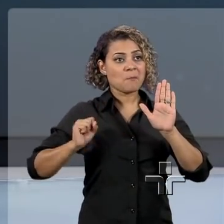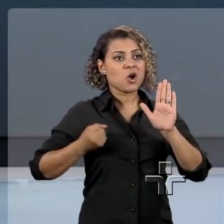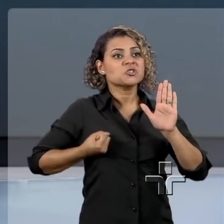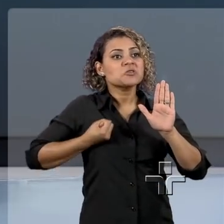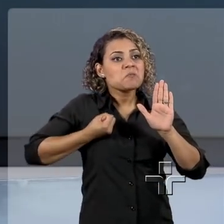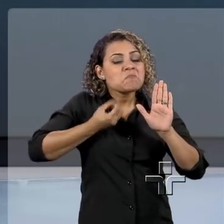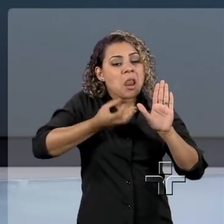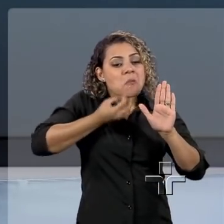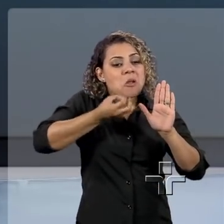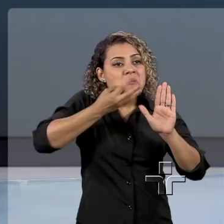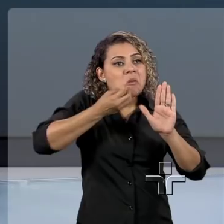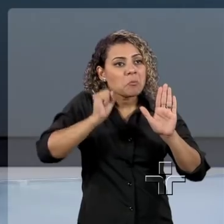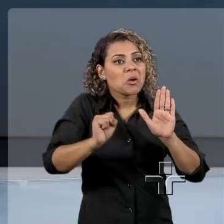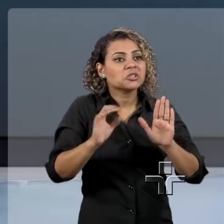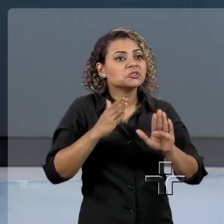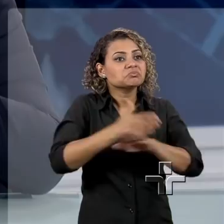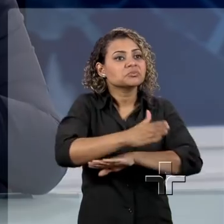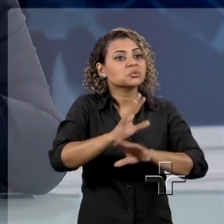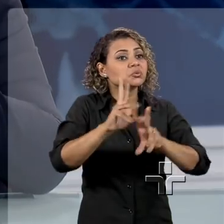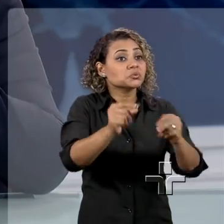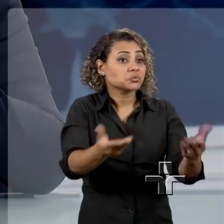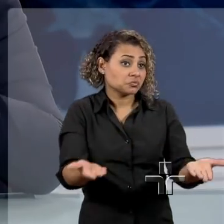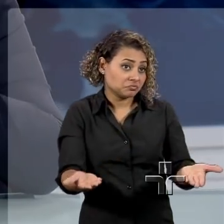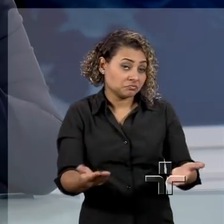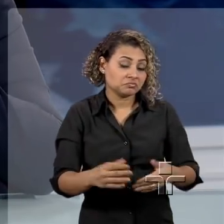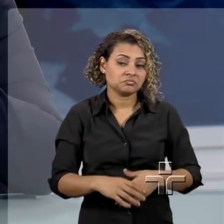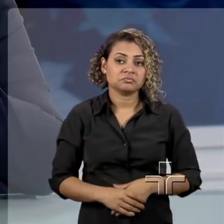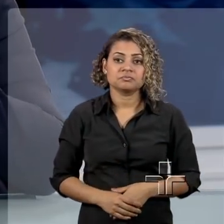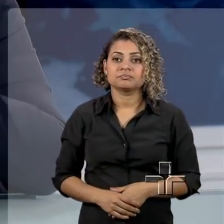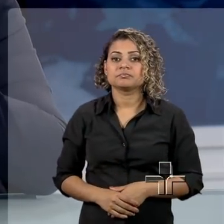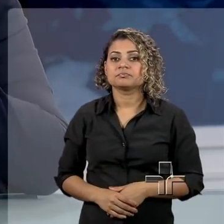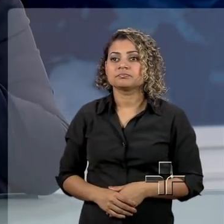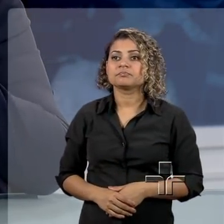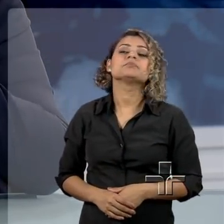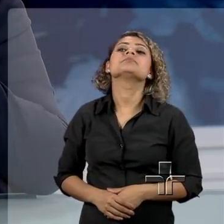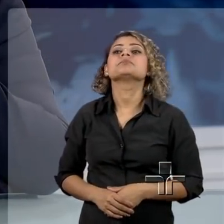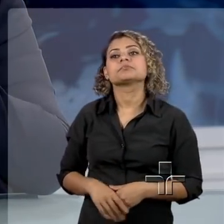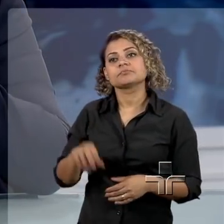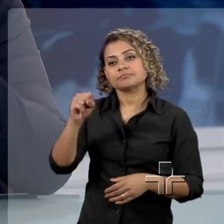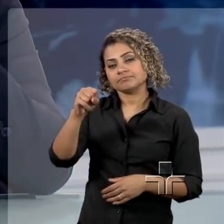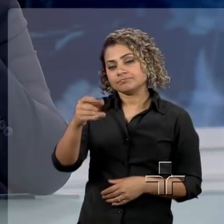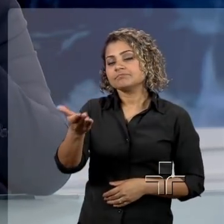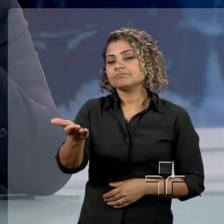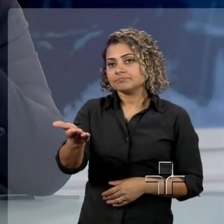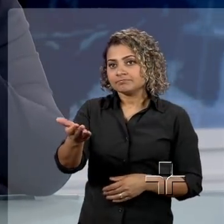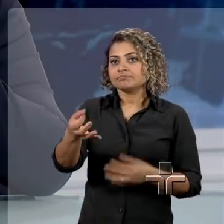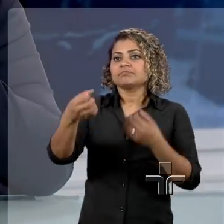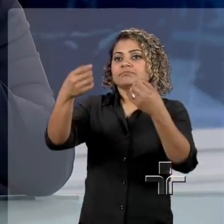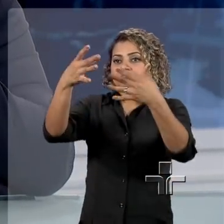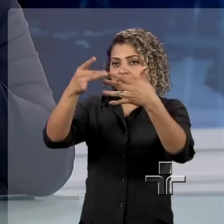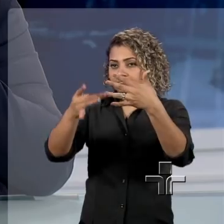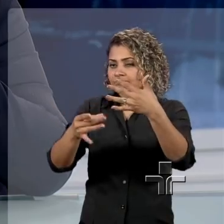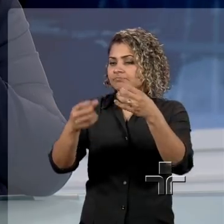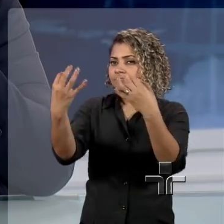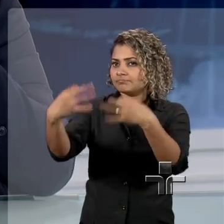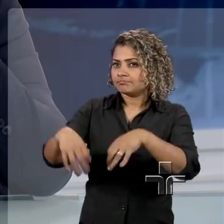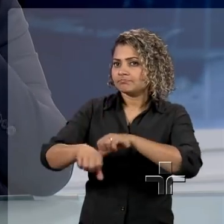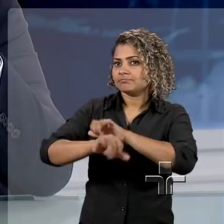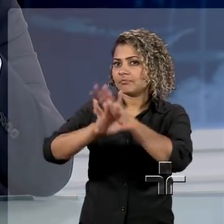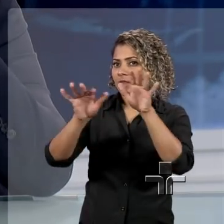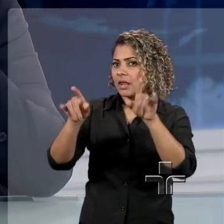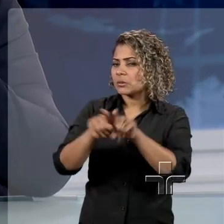divulgada e rastreável. Né? Liviano. Exatamente. Além disso, o Rodrigo colocou com muita propriedade,